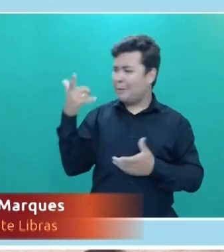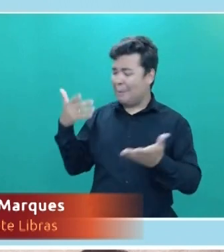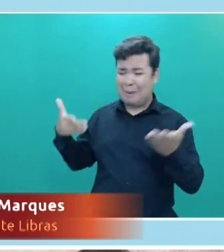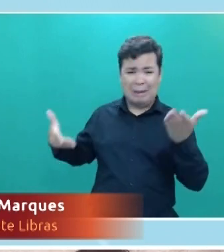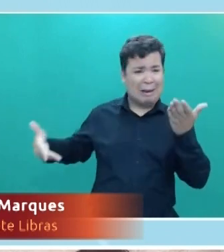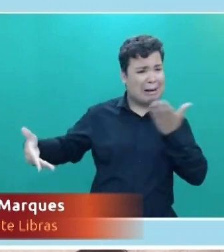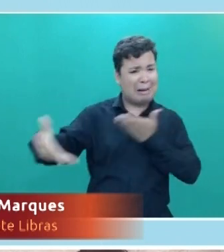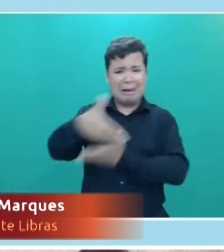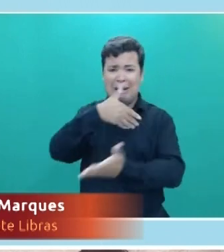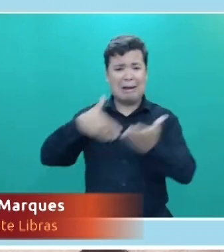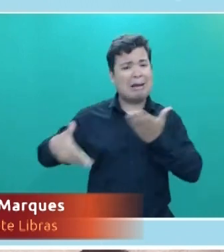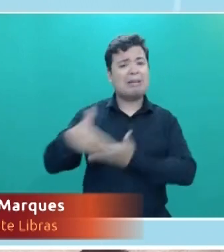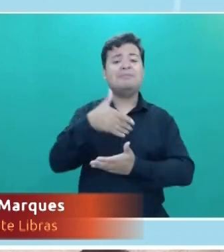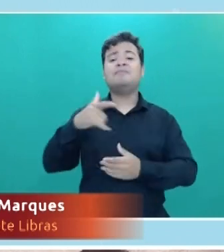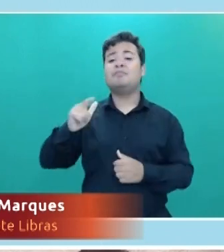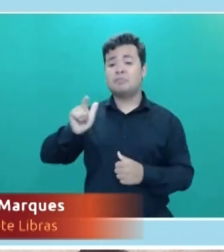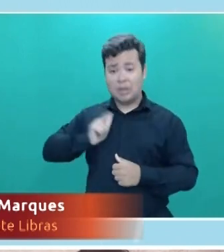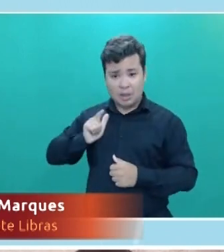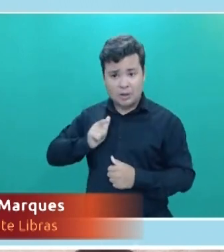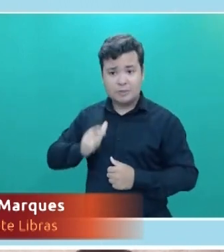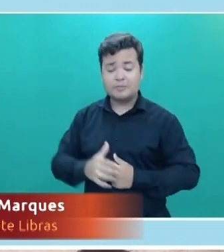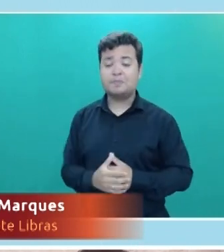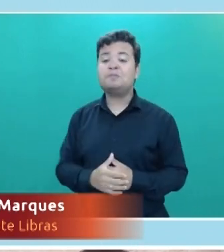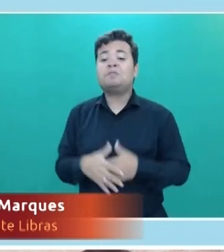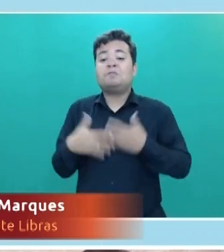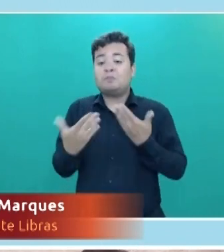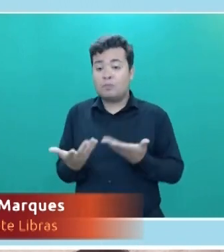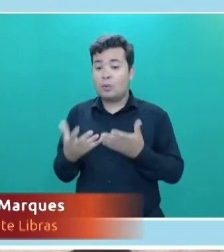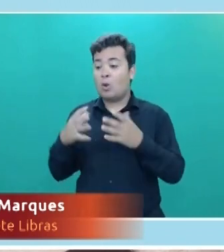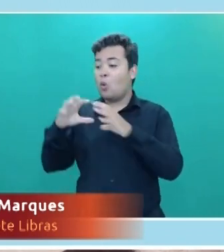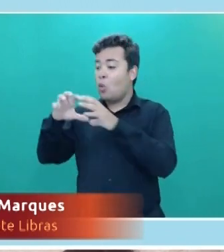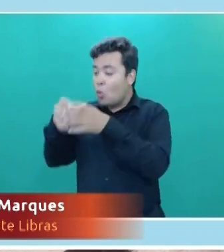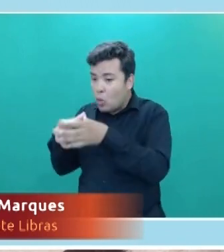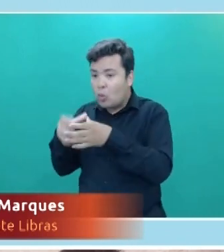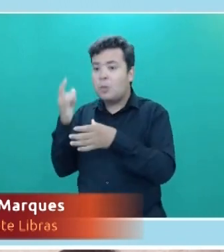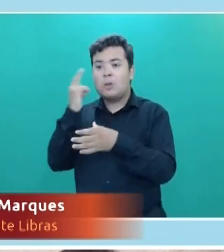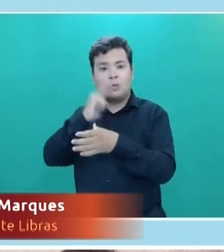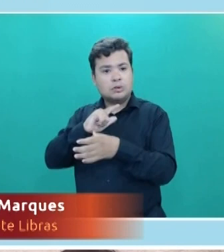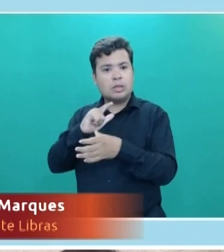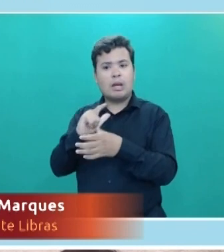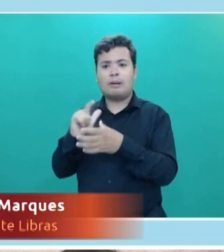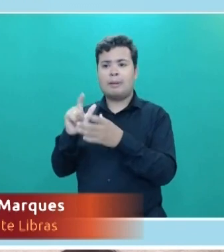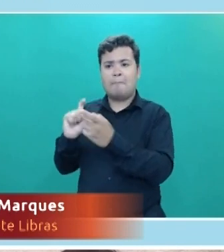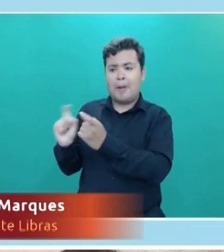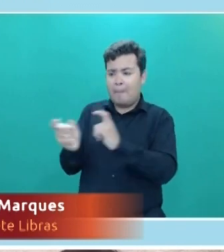forma, em que grupos possam se reunir e